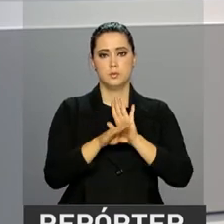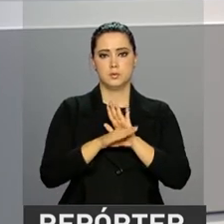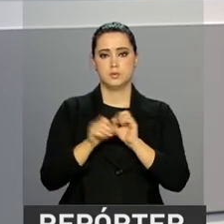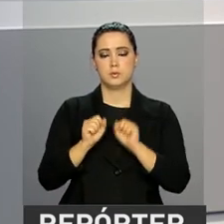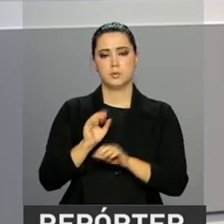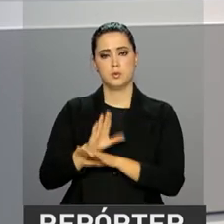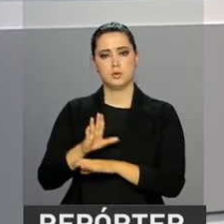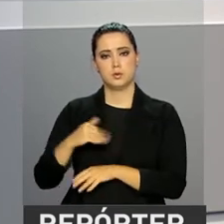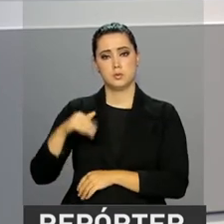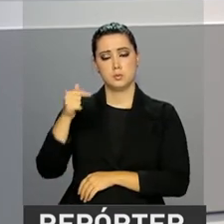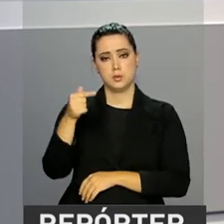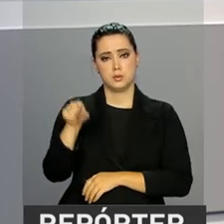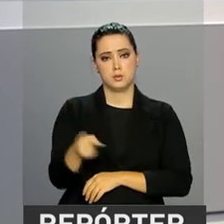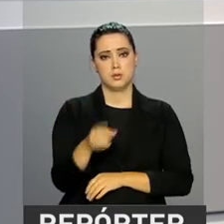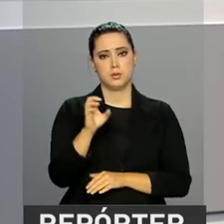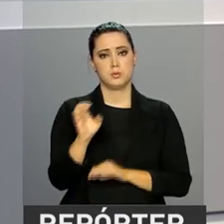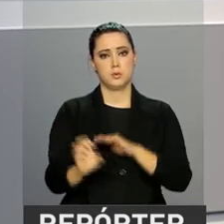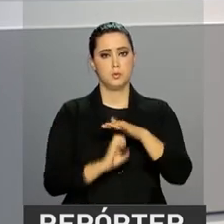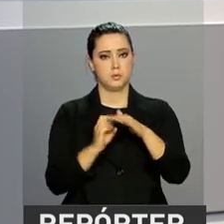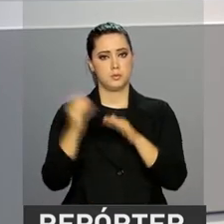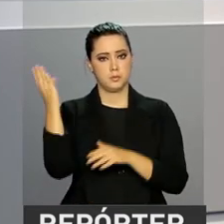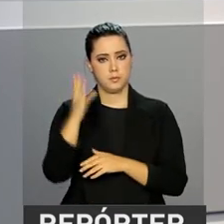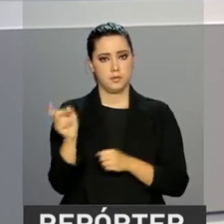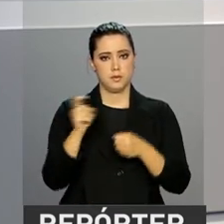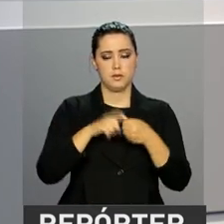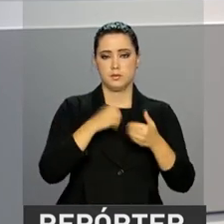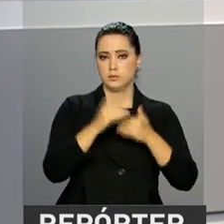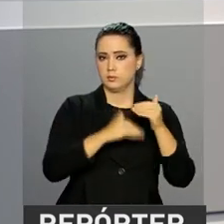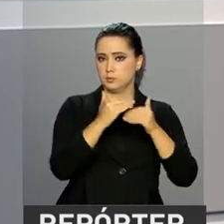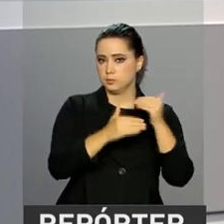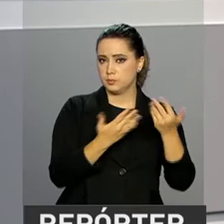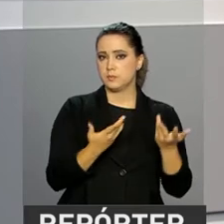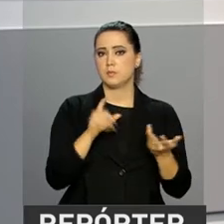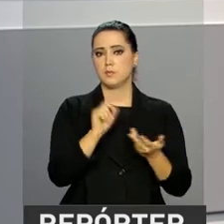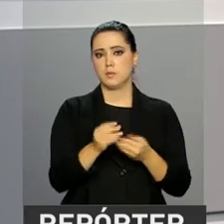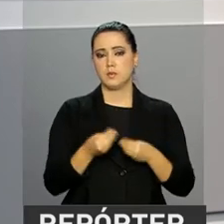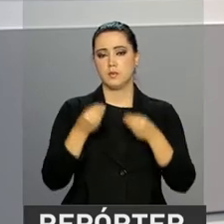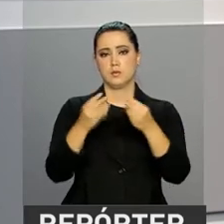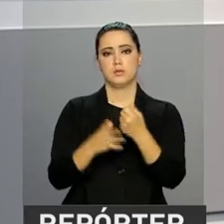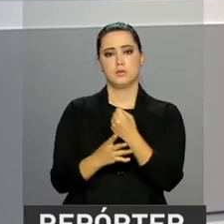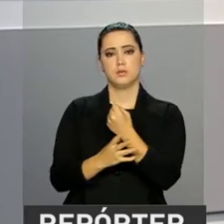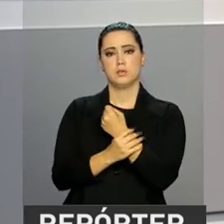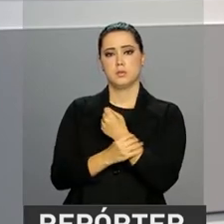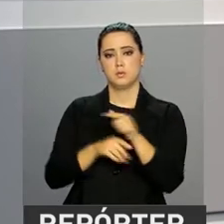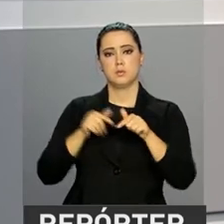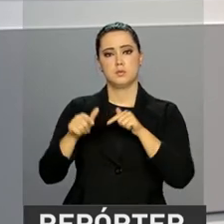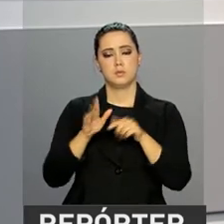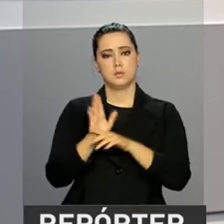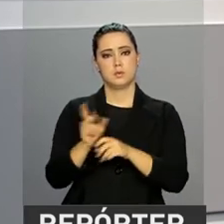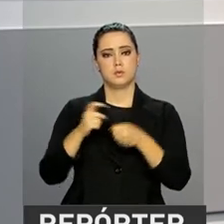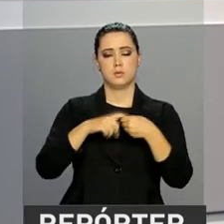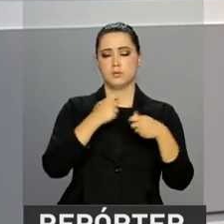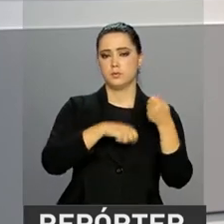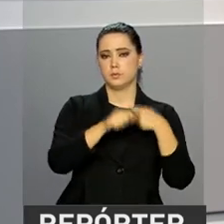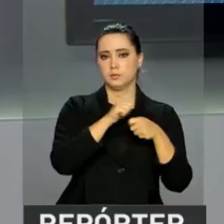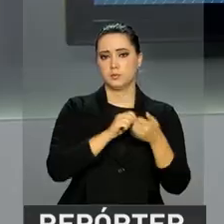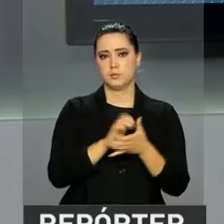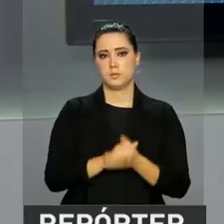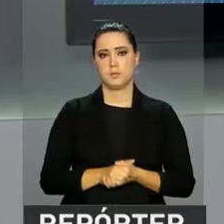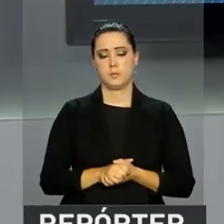mais de 7 mil empresas no Brasil a retomarem suas atividades, garantindo empregos e ajudando na recuperação da